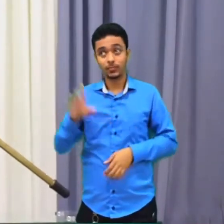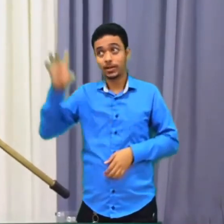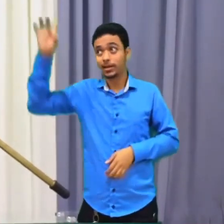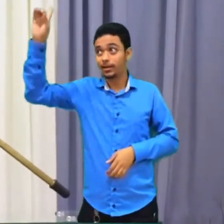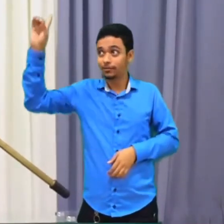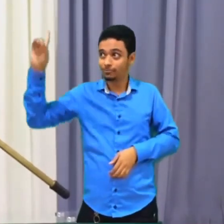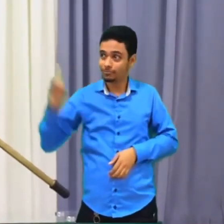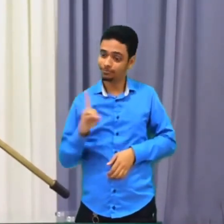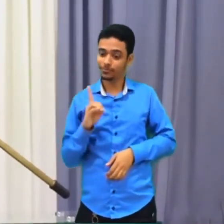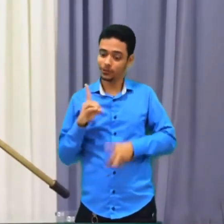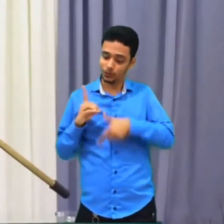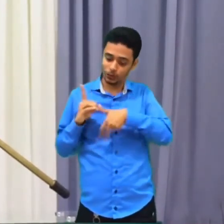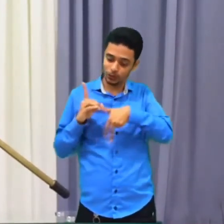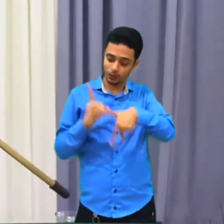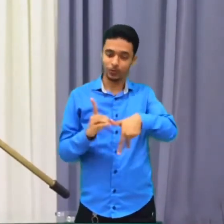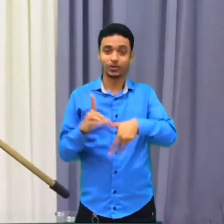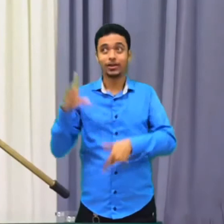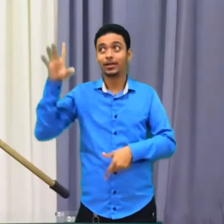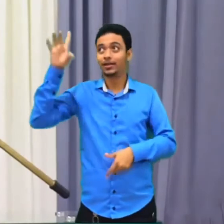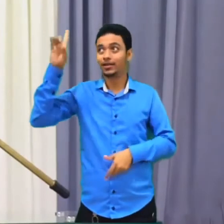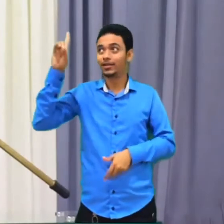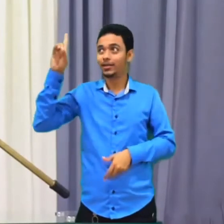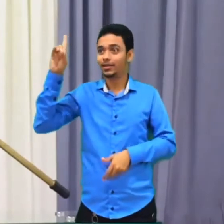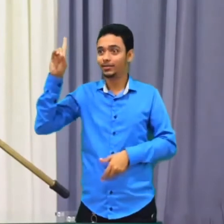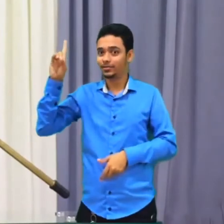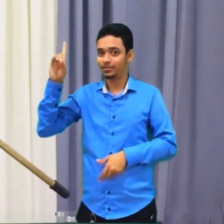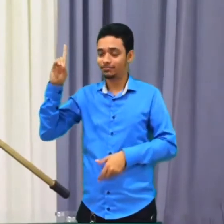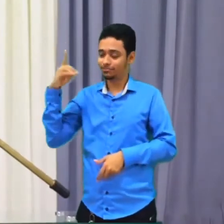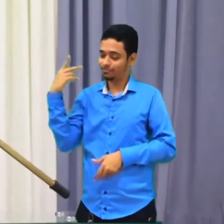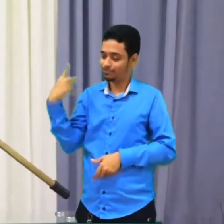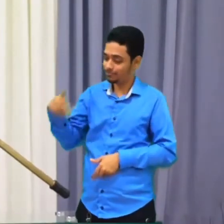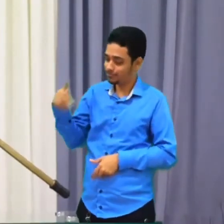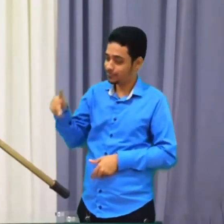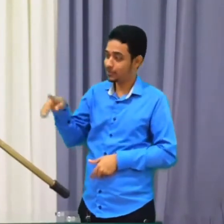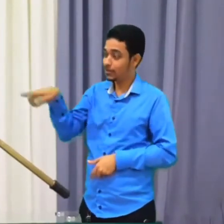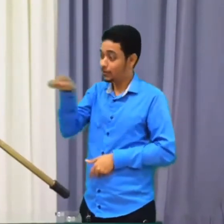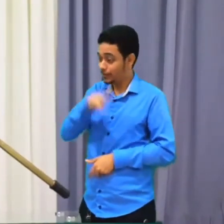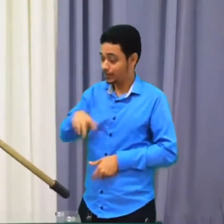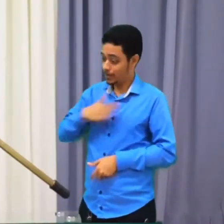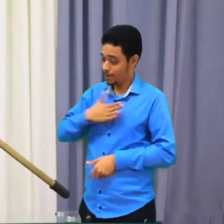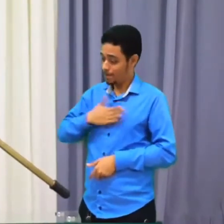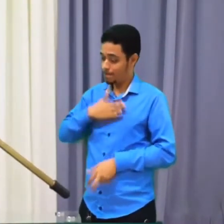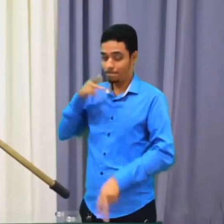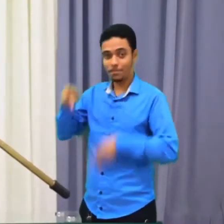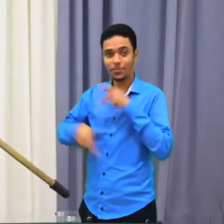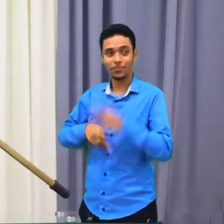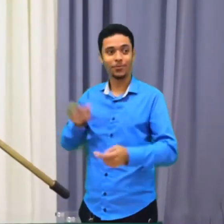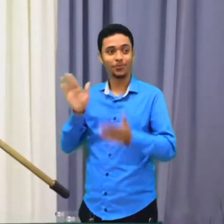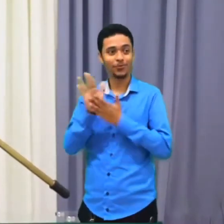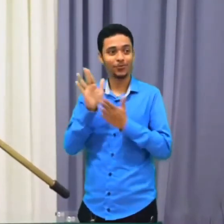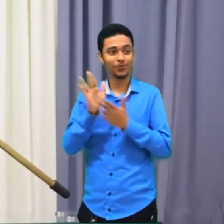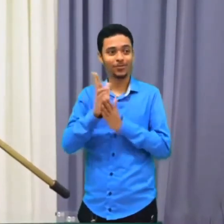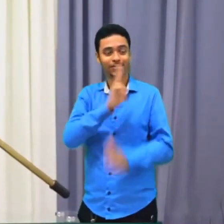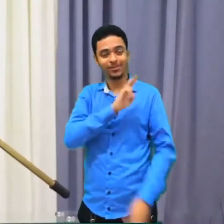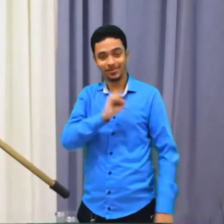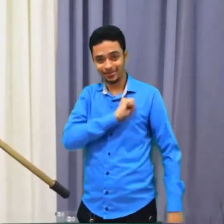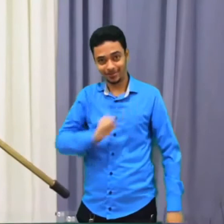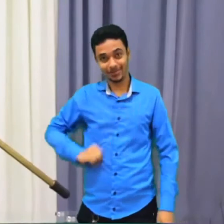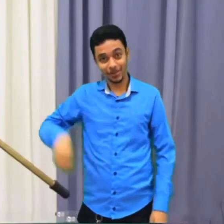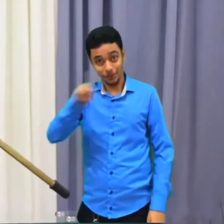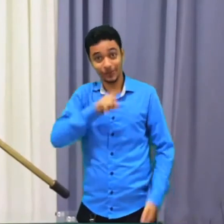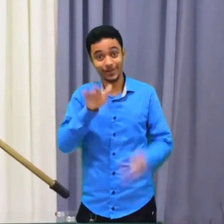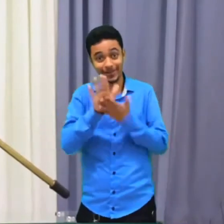andarei, e eu serei o seu Deus, e eles serão o meu povo. Bendito seja o nome do Senhor. Você está